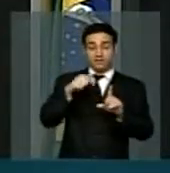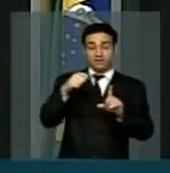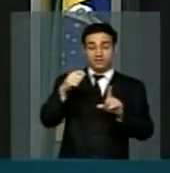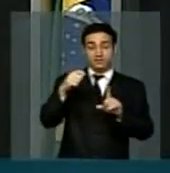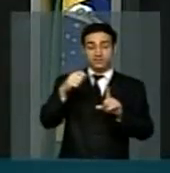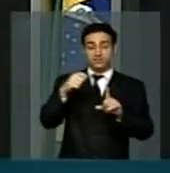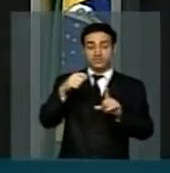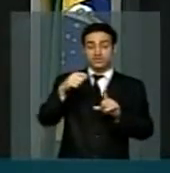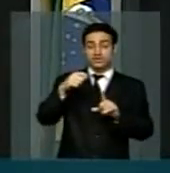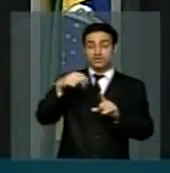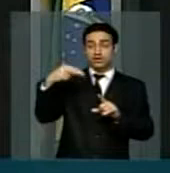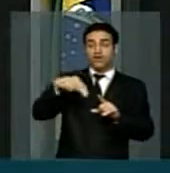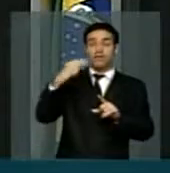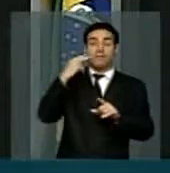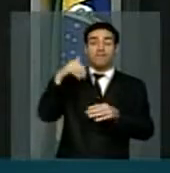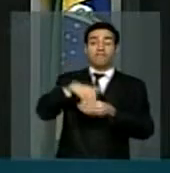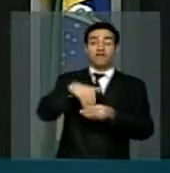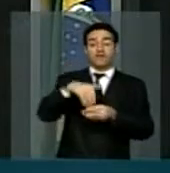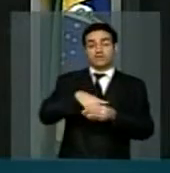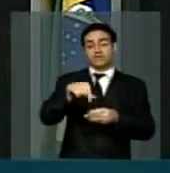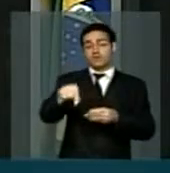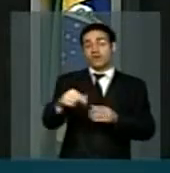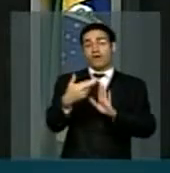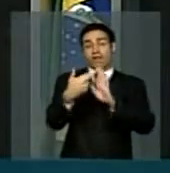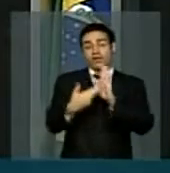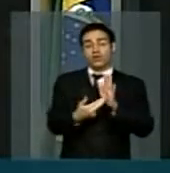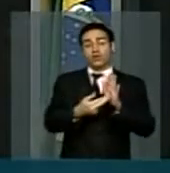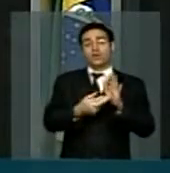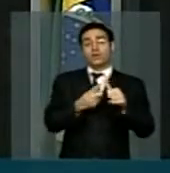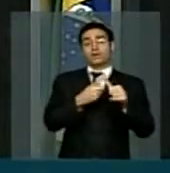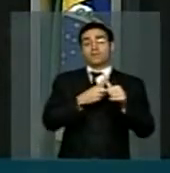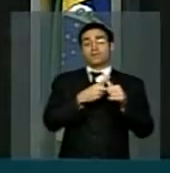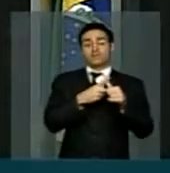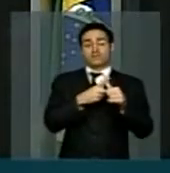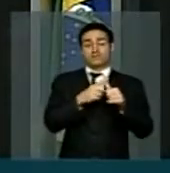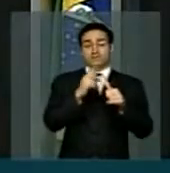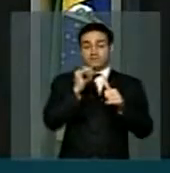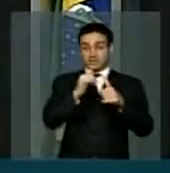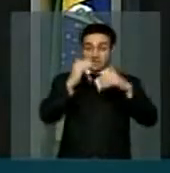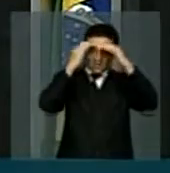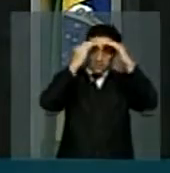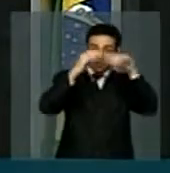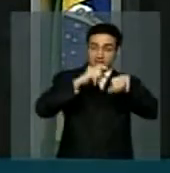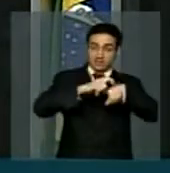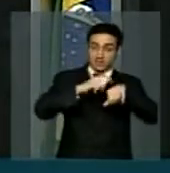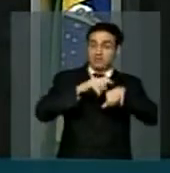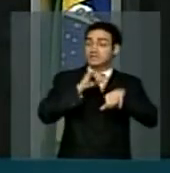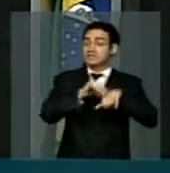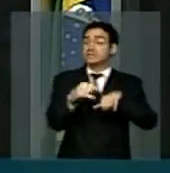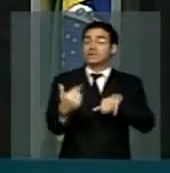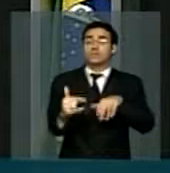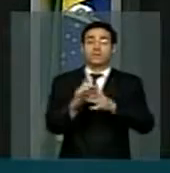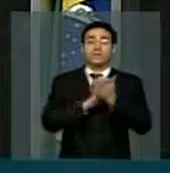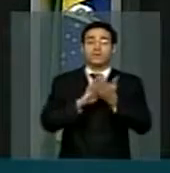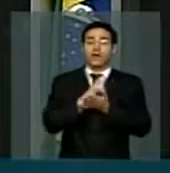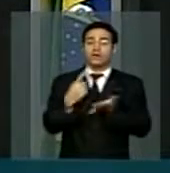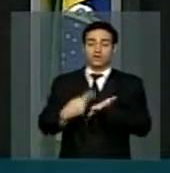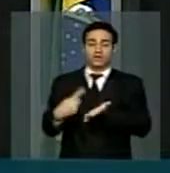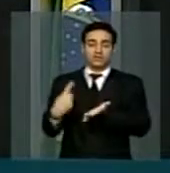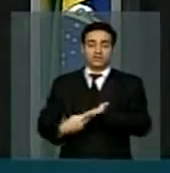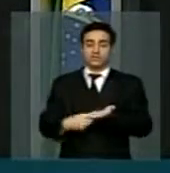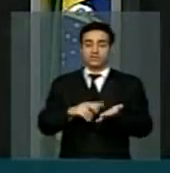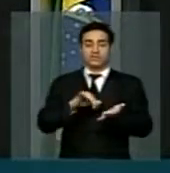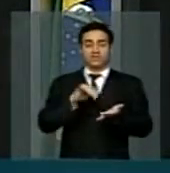preliminar do orçamento. Se nós formos seguir os prazos e se não houver acordo, não